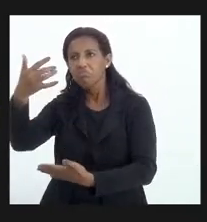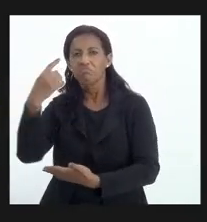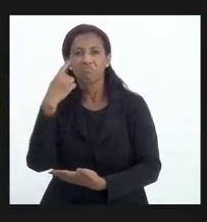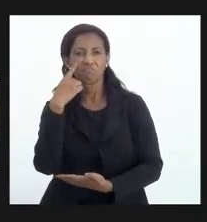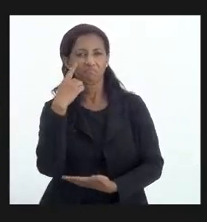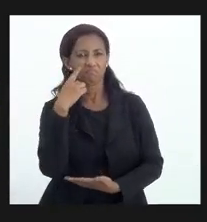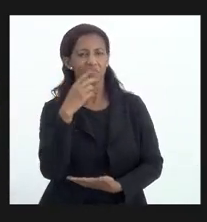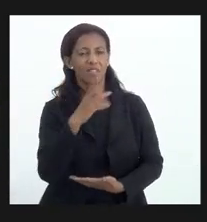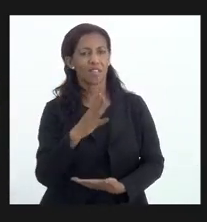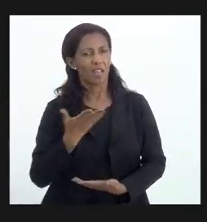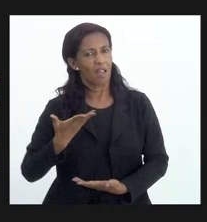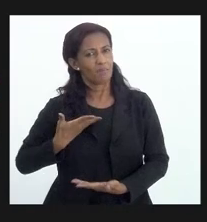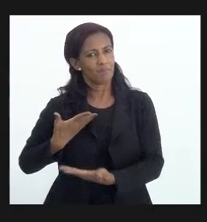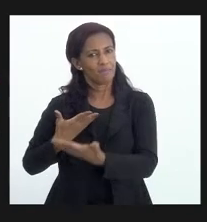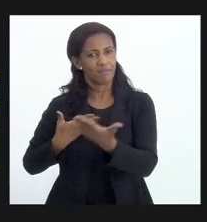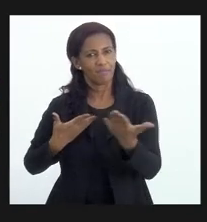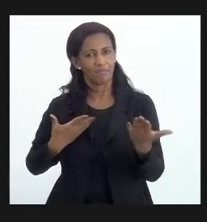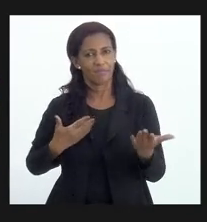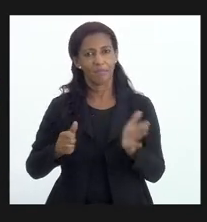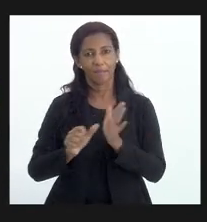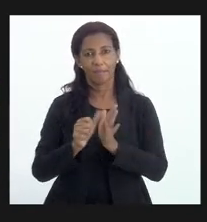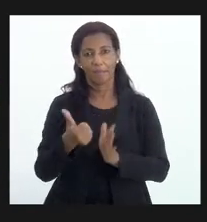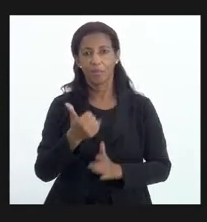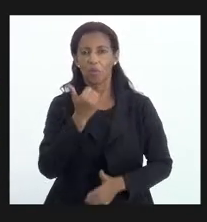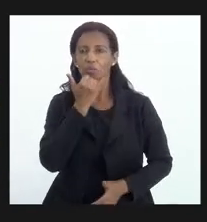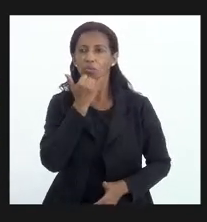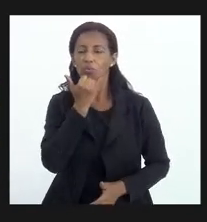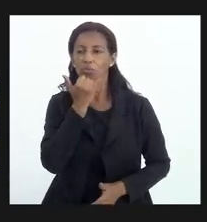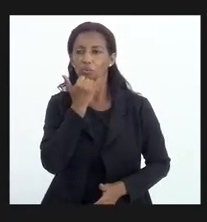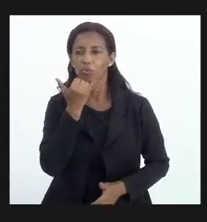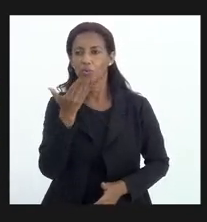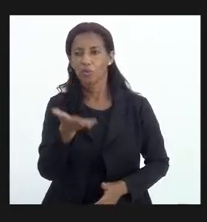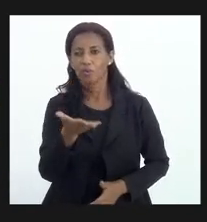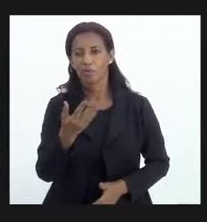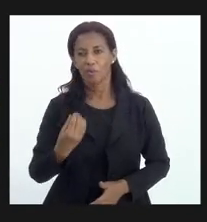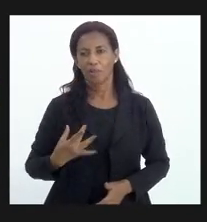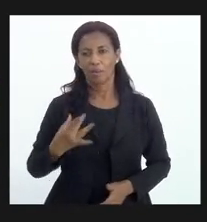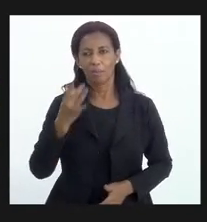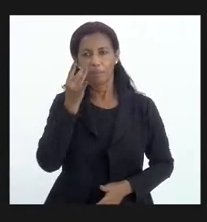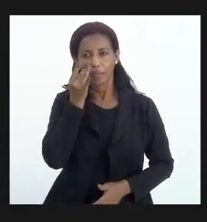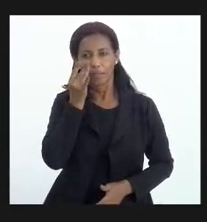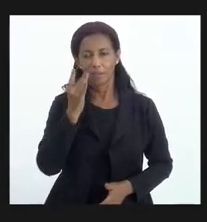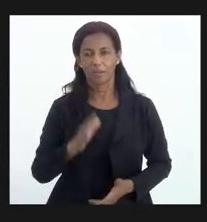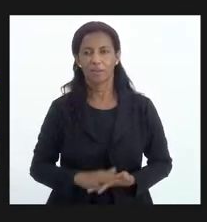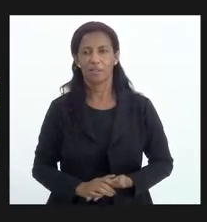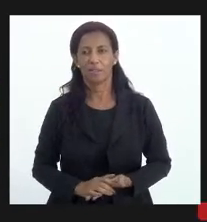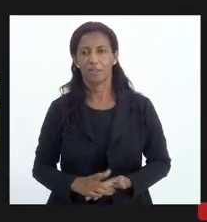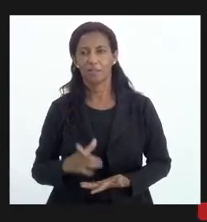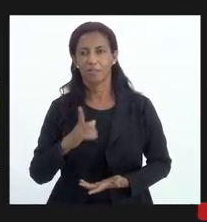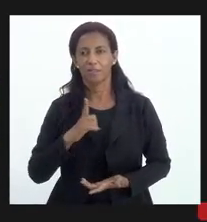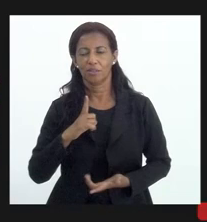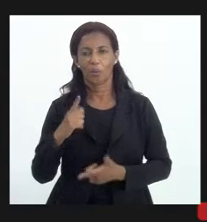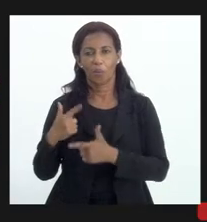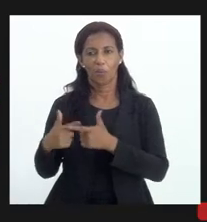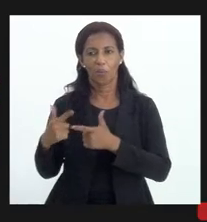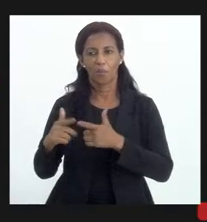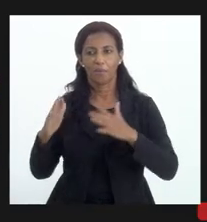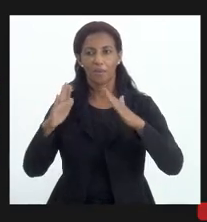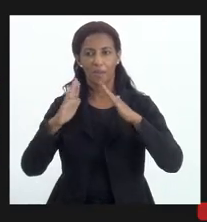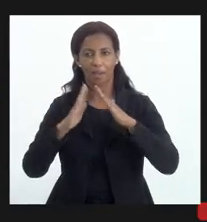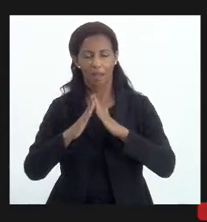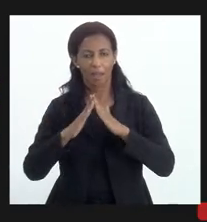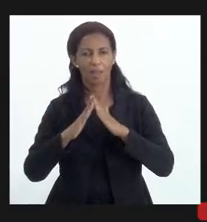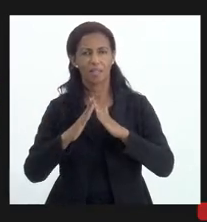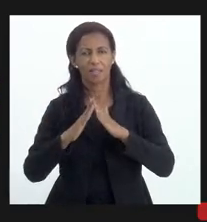Rocha, queridos amigos, em primeiro lugar, eu quero pedir desculpa por não estar de forma presencial, tive uma questão doméstica, mas não deixei